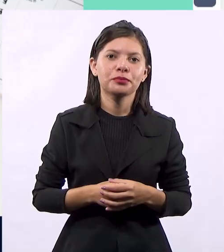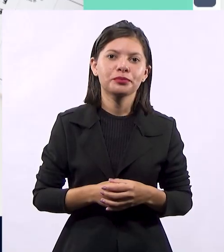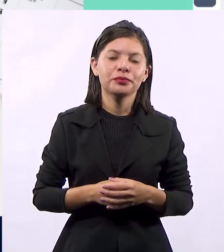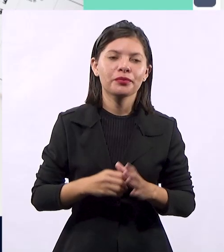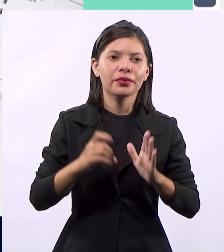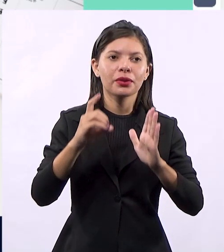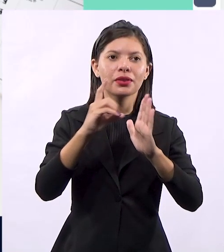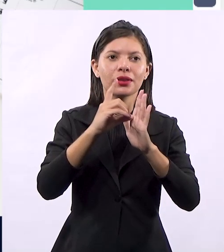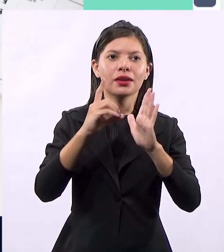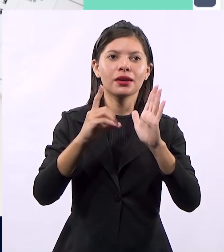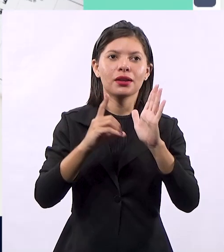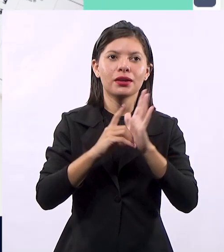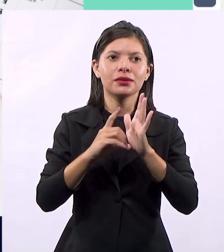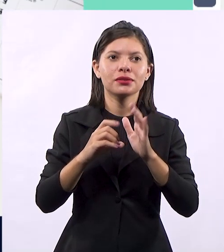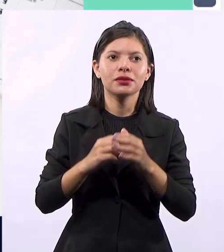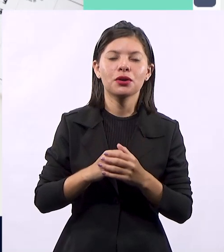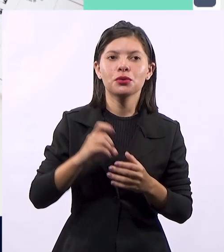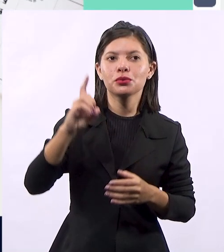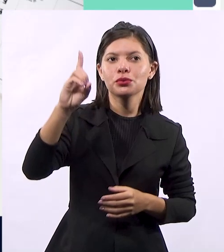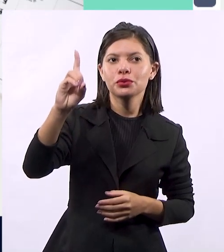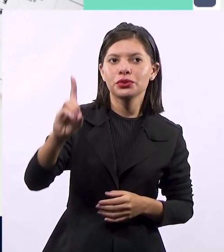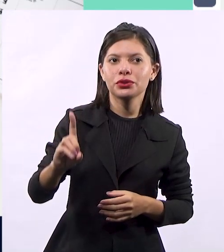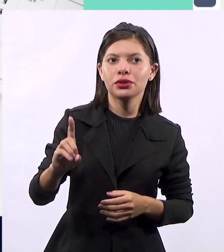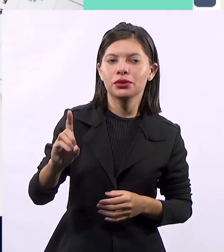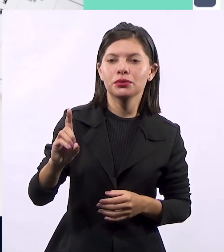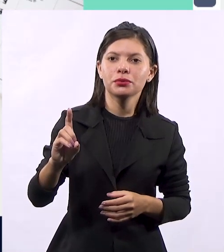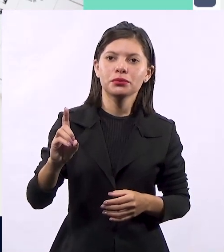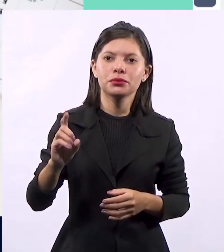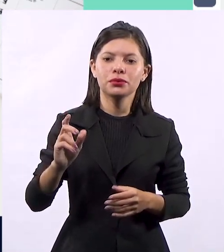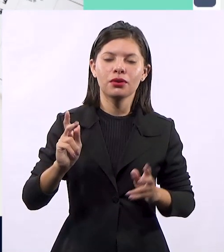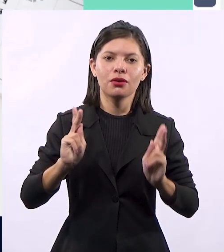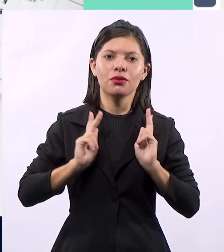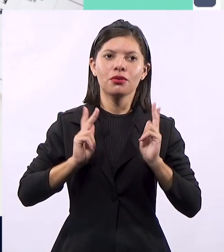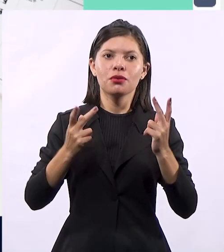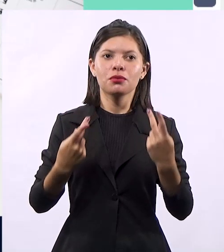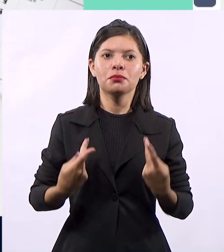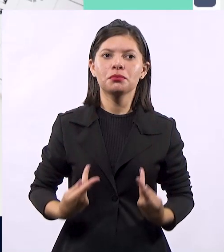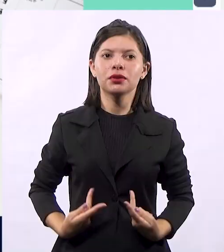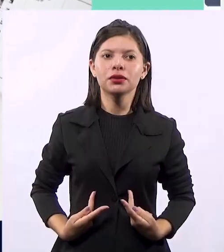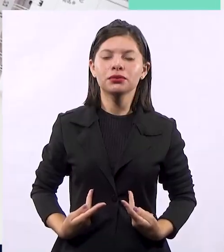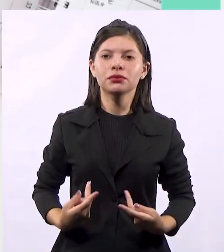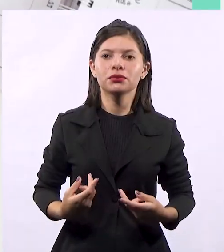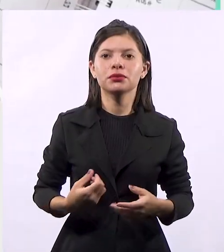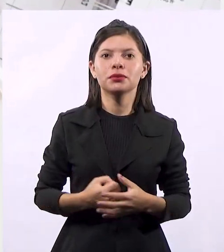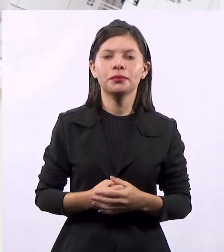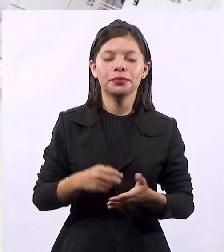agora. Bom, educação é igual a direito? Quase isso.